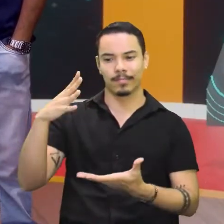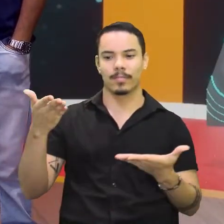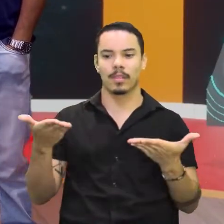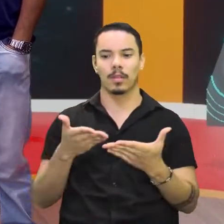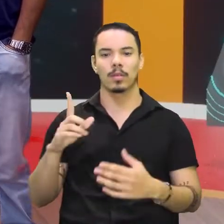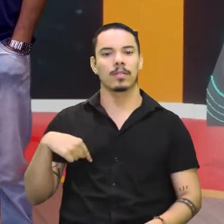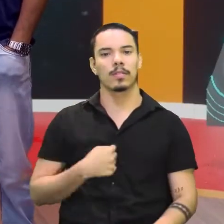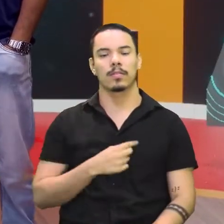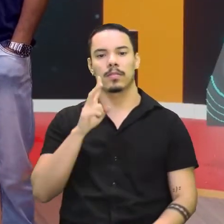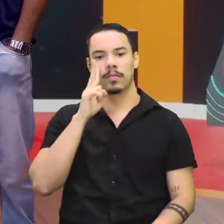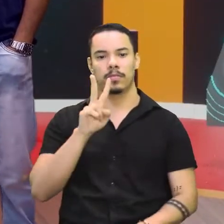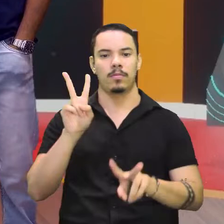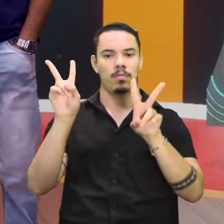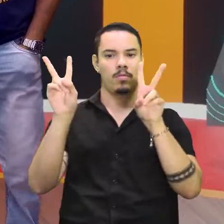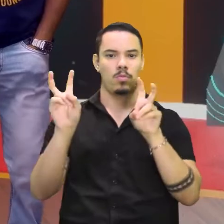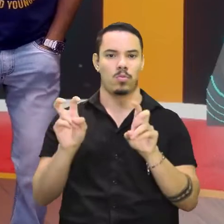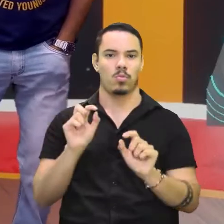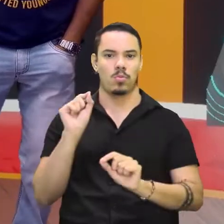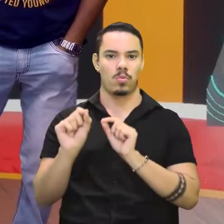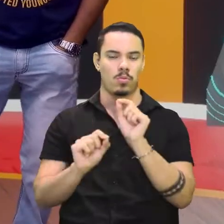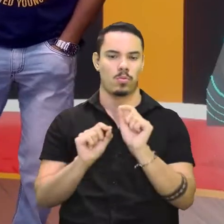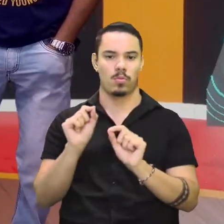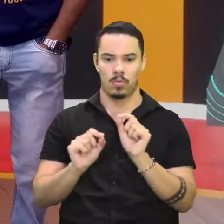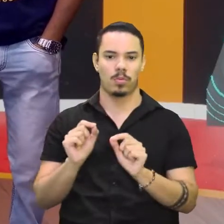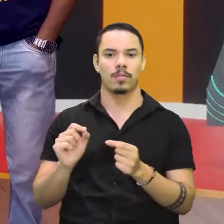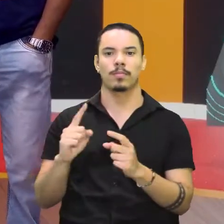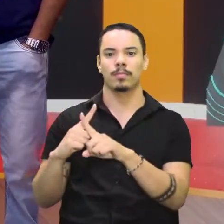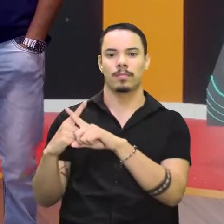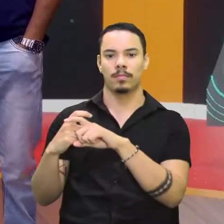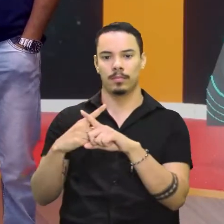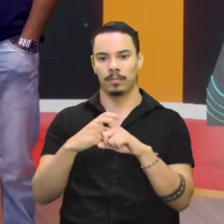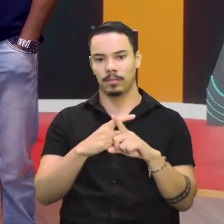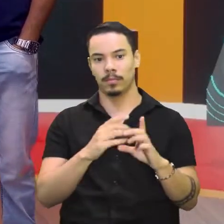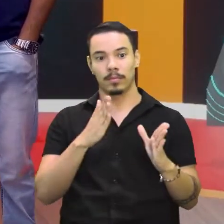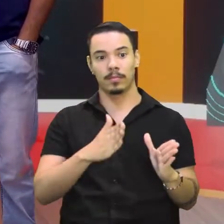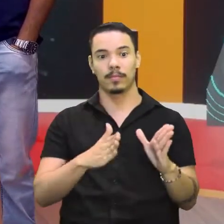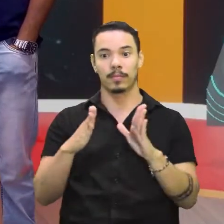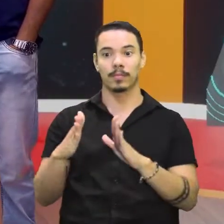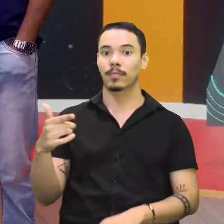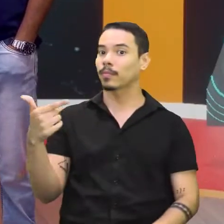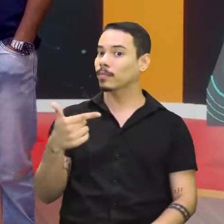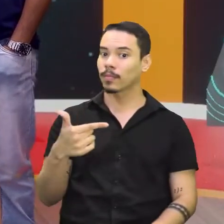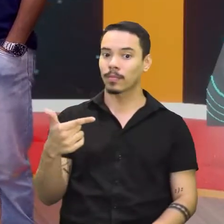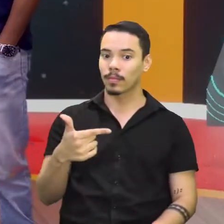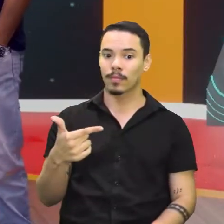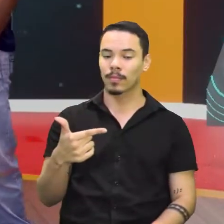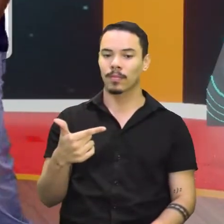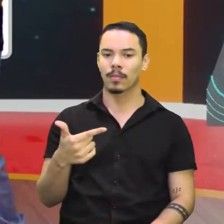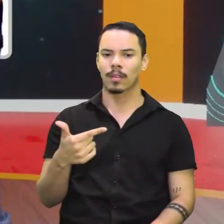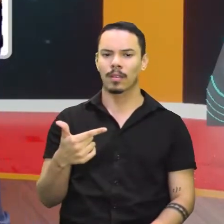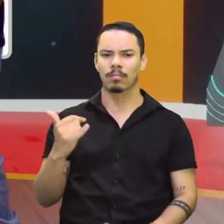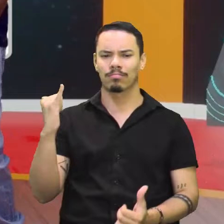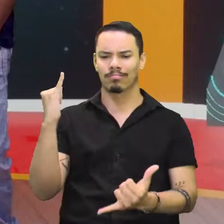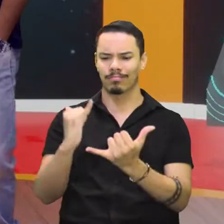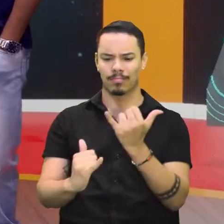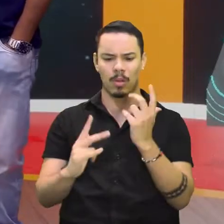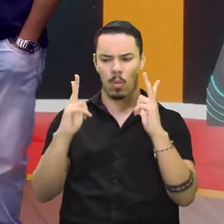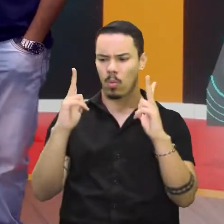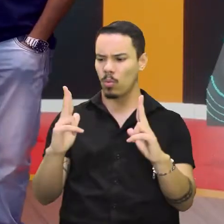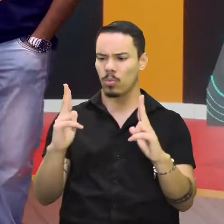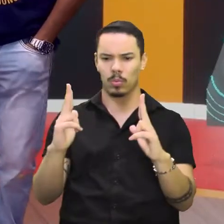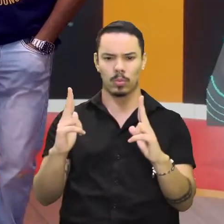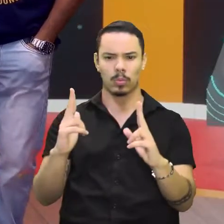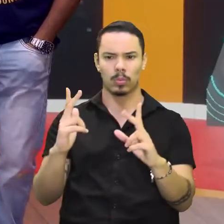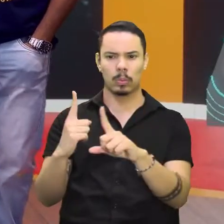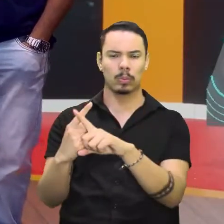o assunto que é polinômios na sua parte 2. E aí? Vamos lá, igualdade de polinômios, o que vocês imaginam?